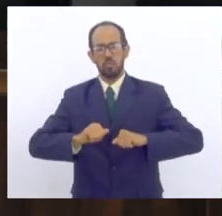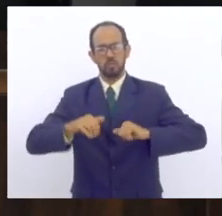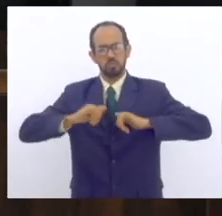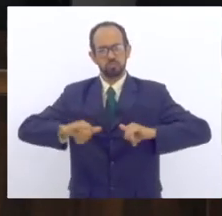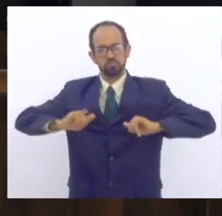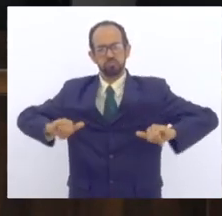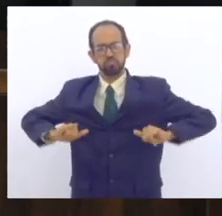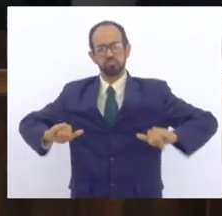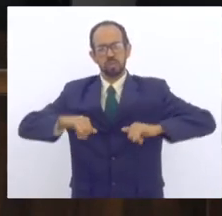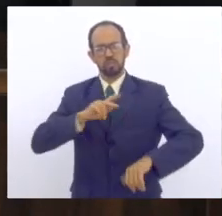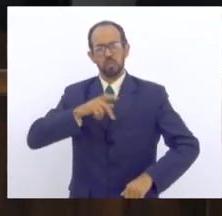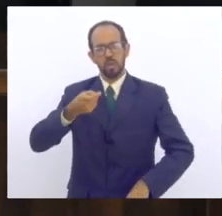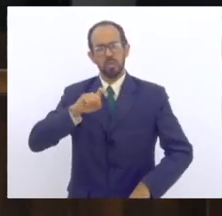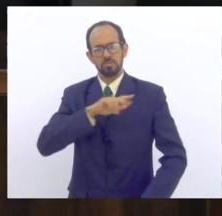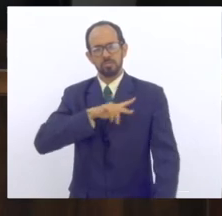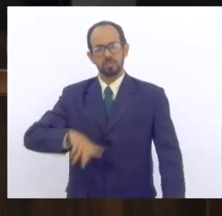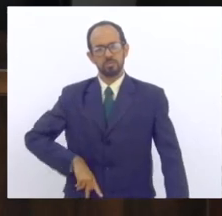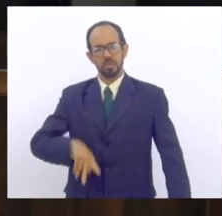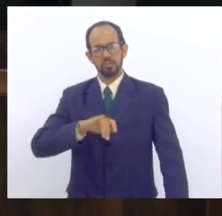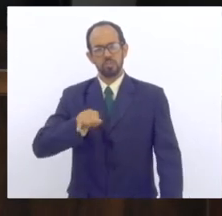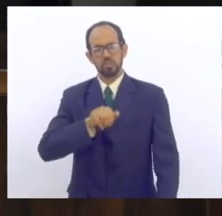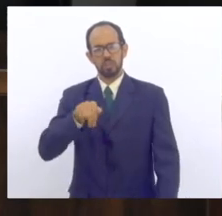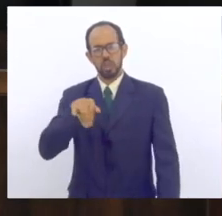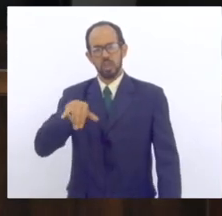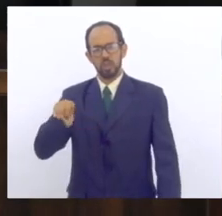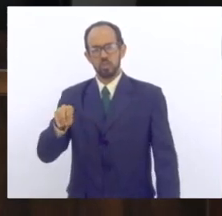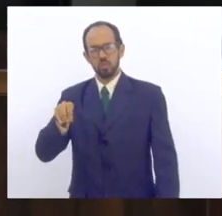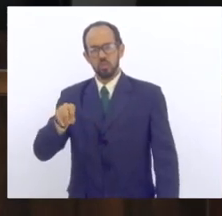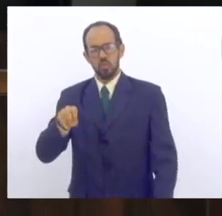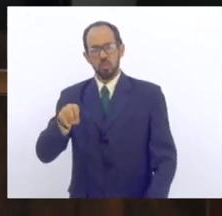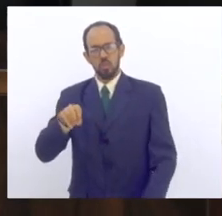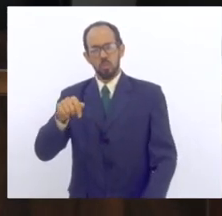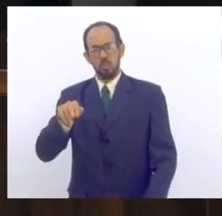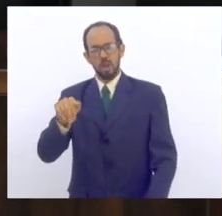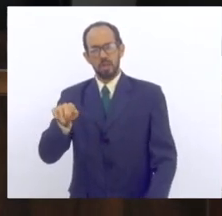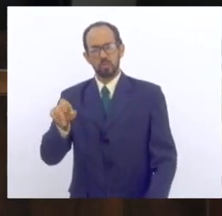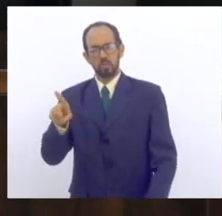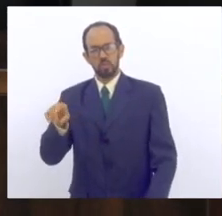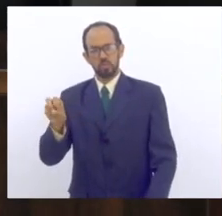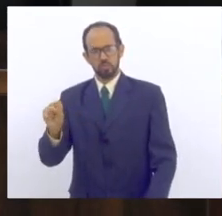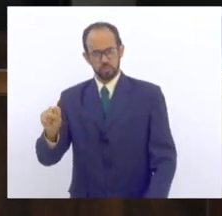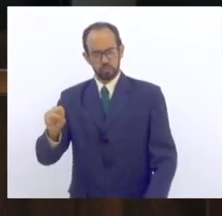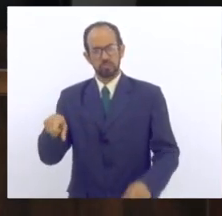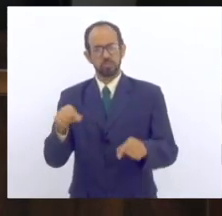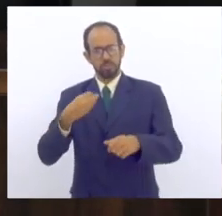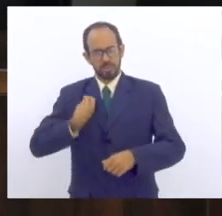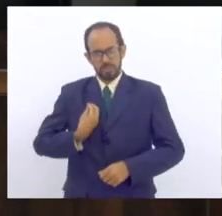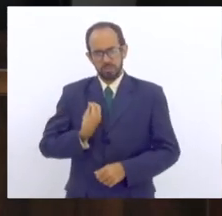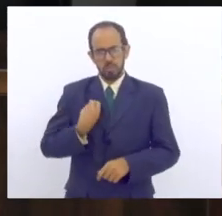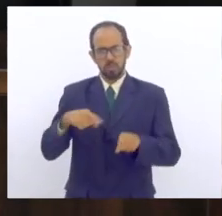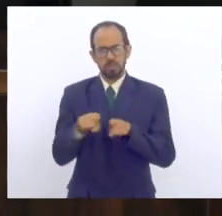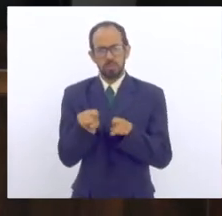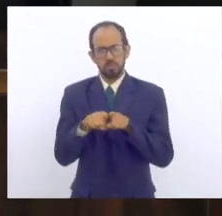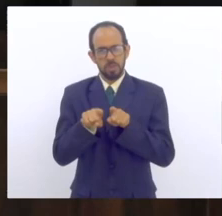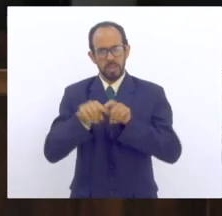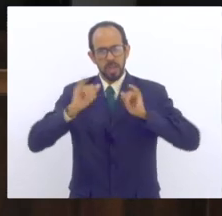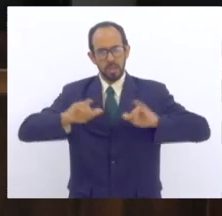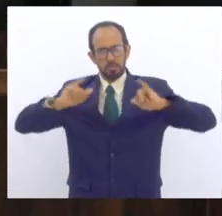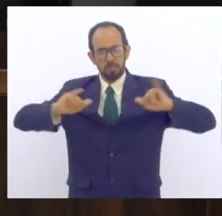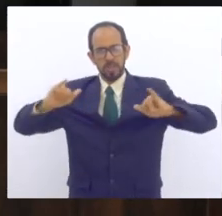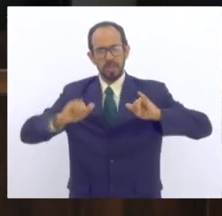a presidência da república e com João Goulart como vice participou ativamente da conhecida a campanha da legalidade